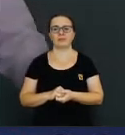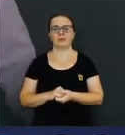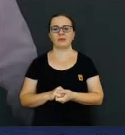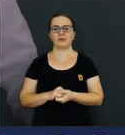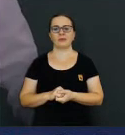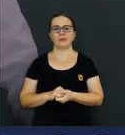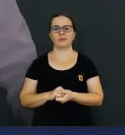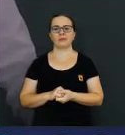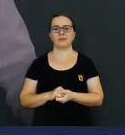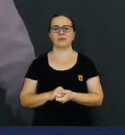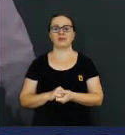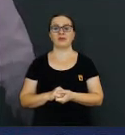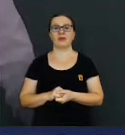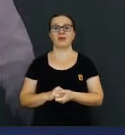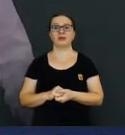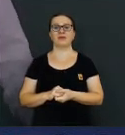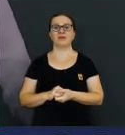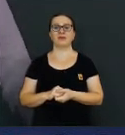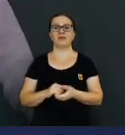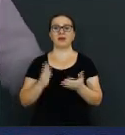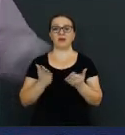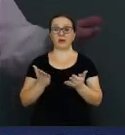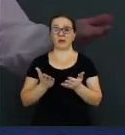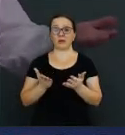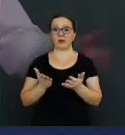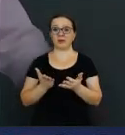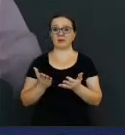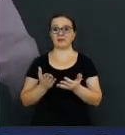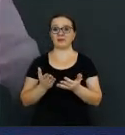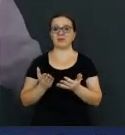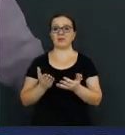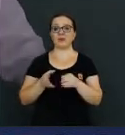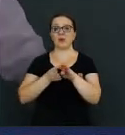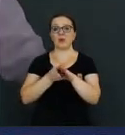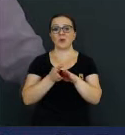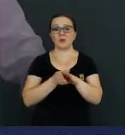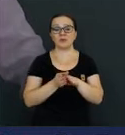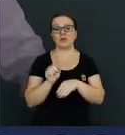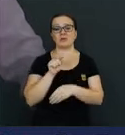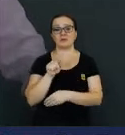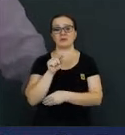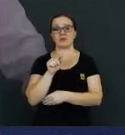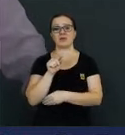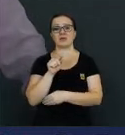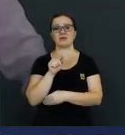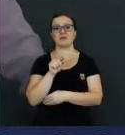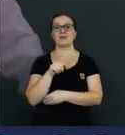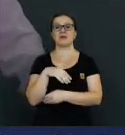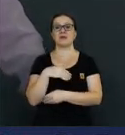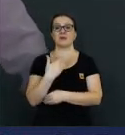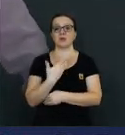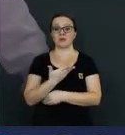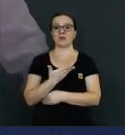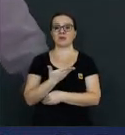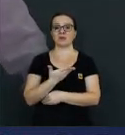as instruções gerais que nós demos durante a conferência, que deve ser seguidos toda vez que houver